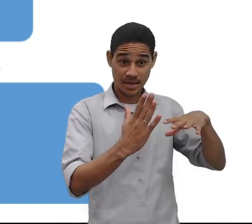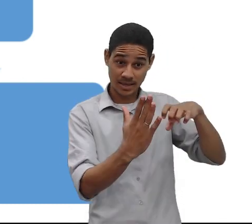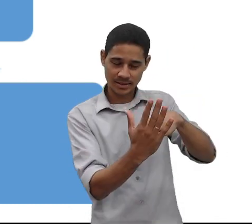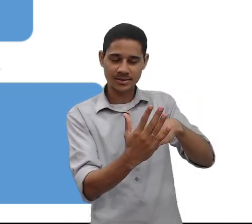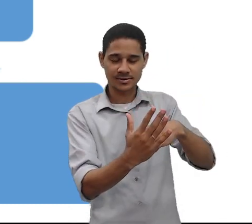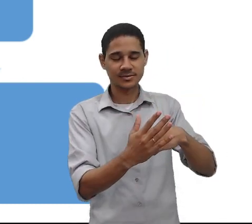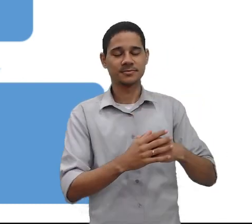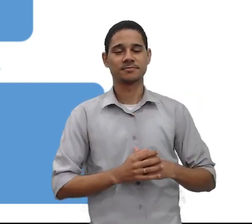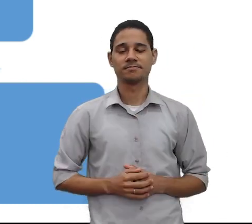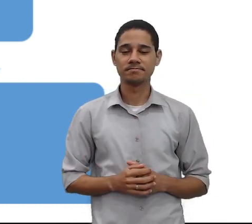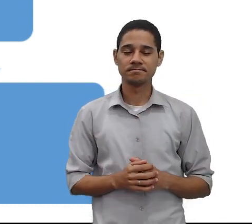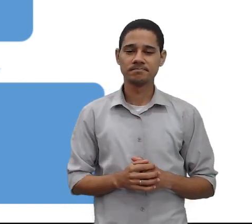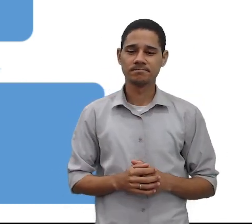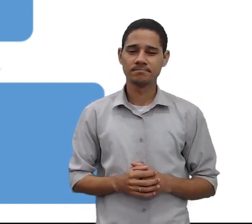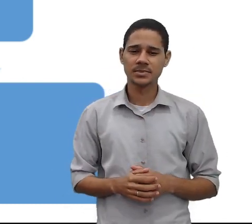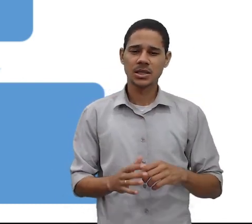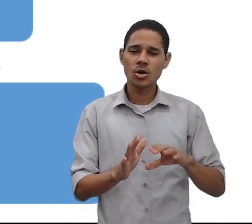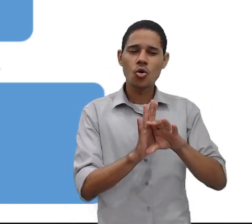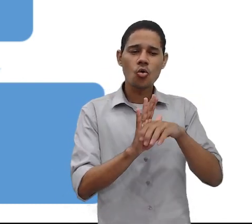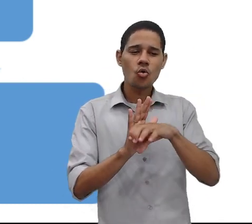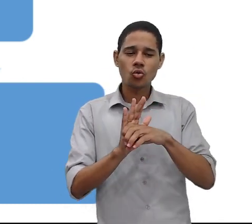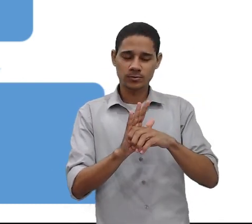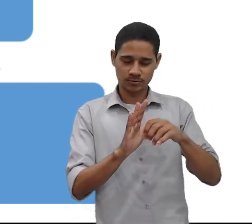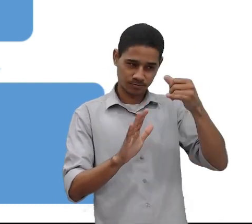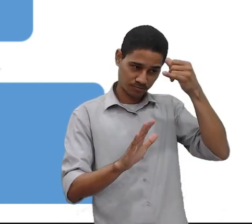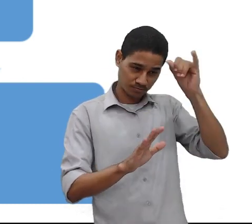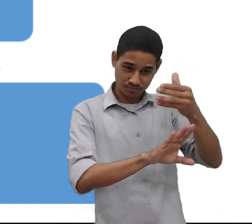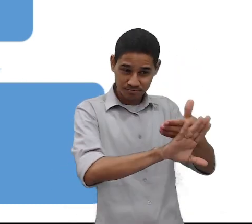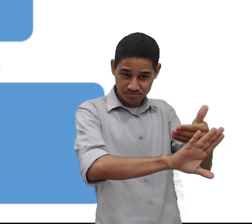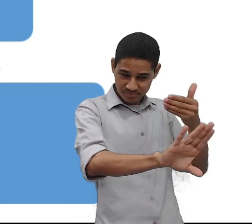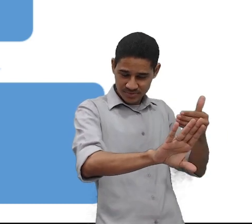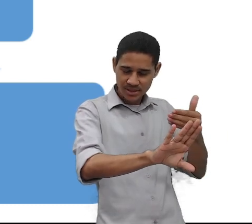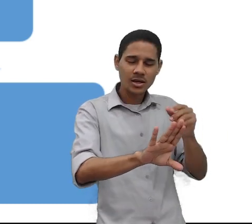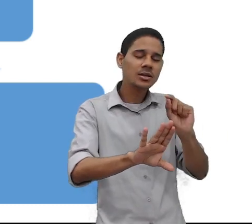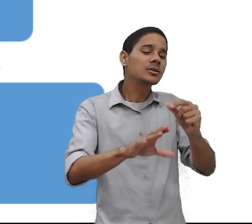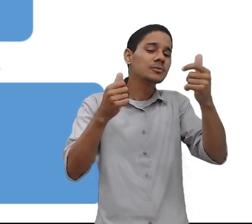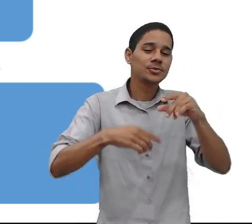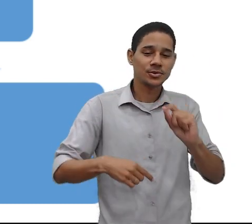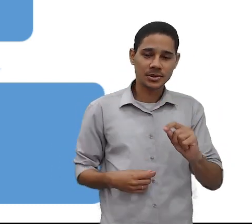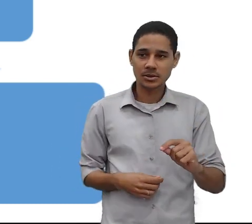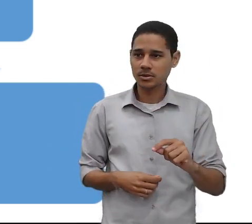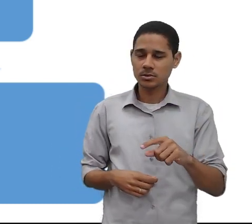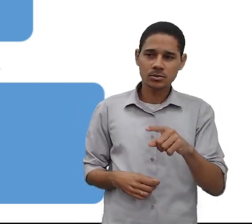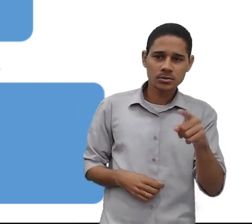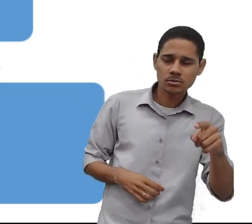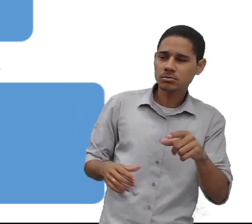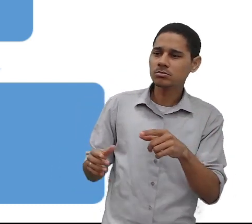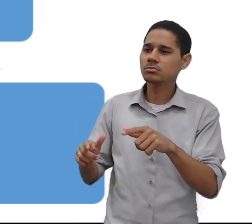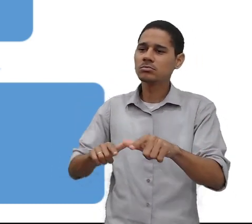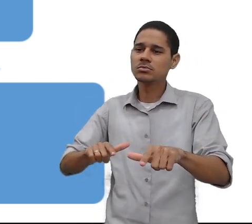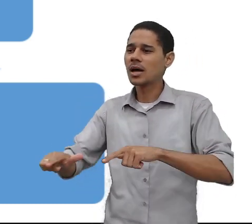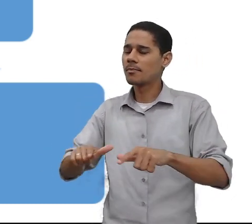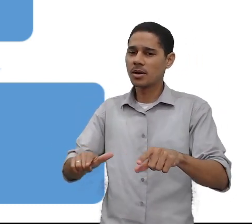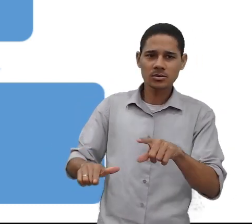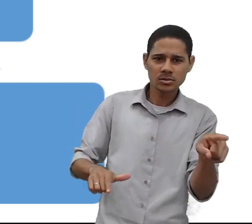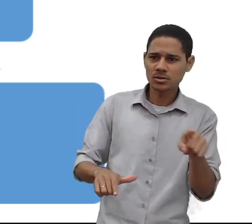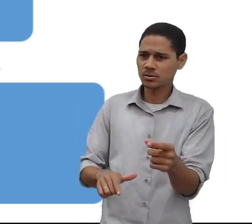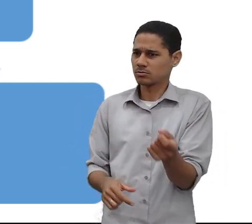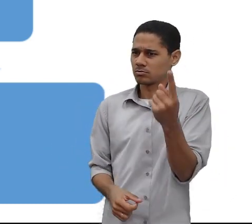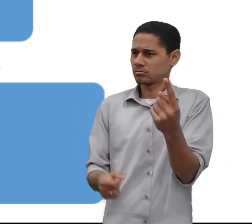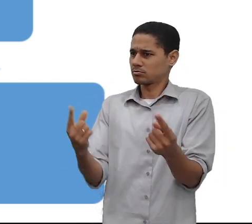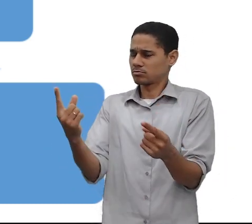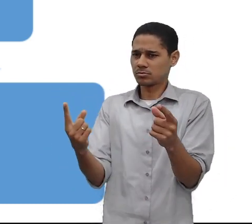Então, o conceito prevencionista diz o quê? Que a toda ocorrência estranha ao andamento do trabalho e